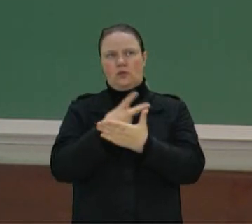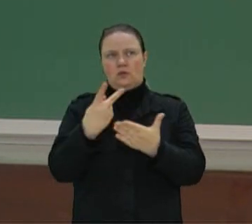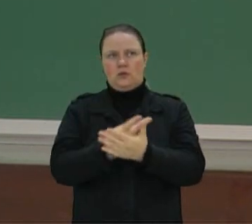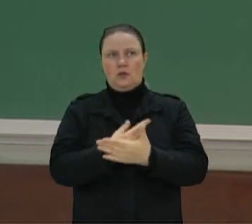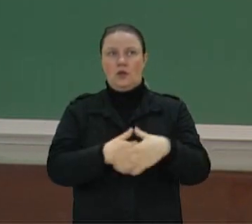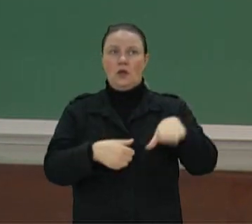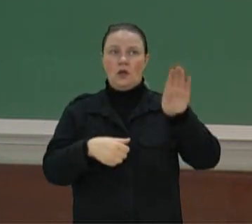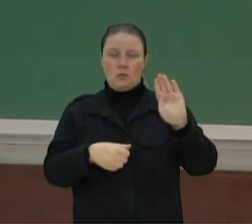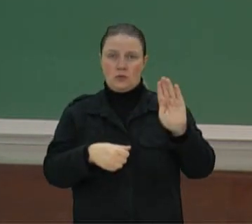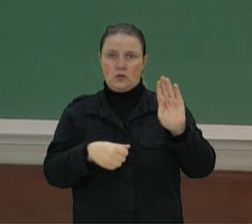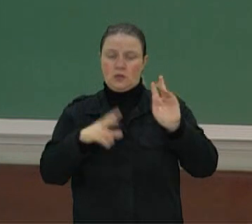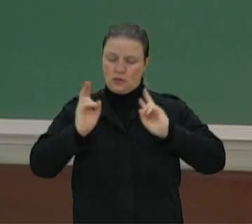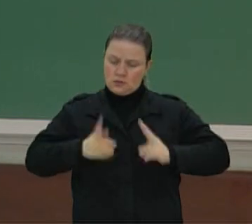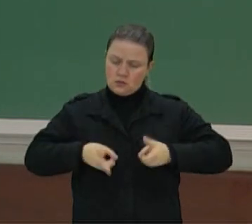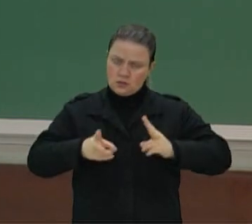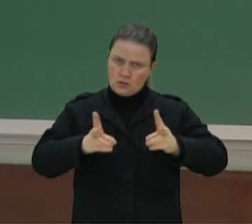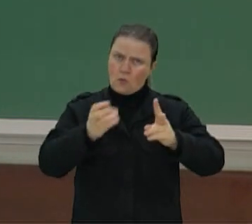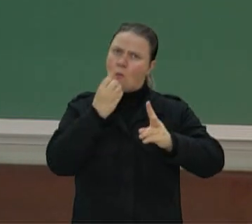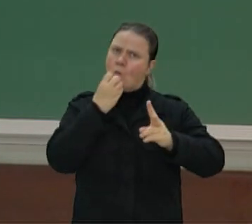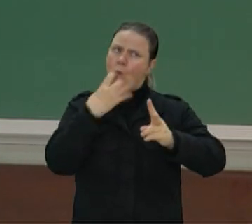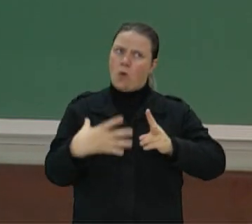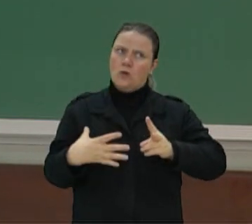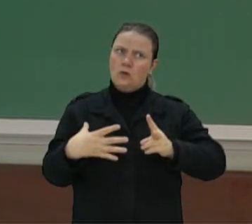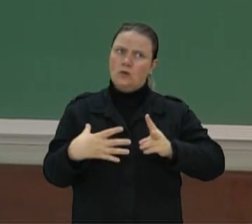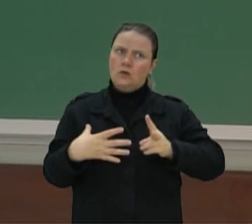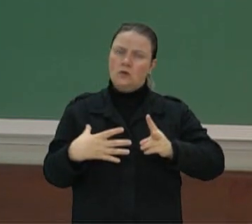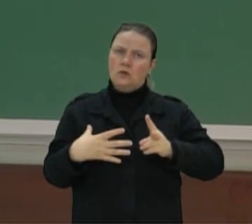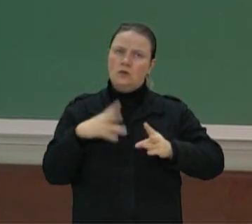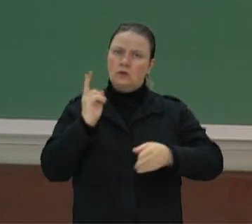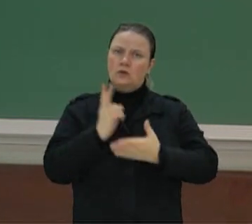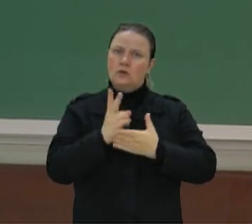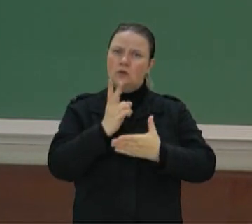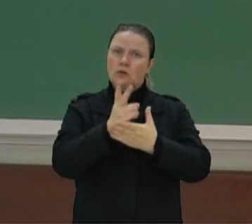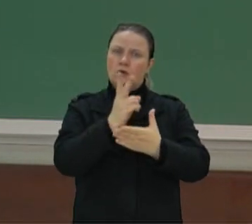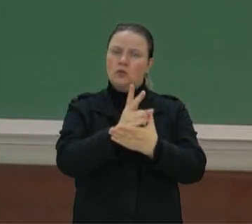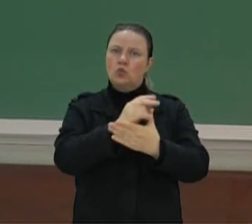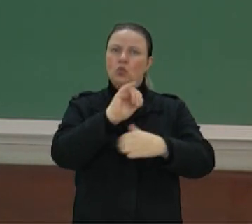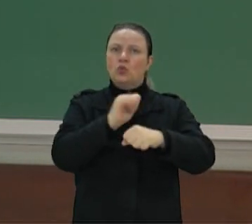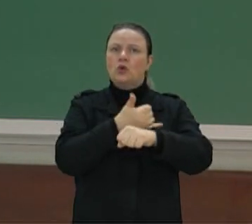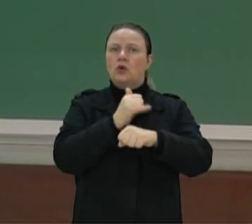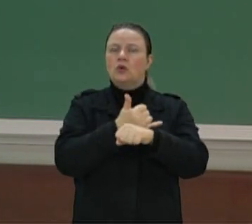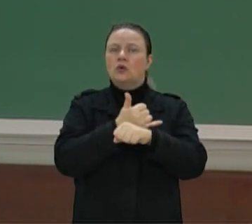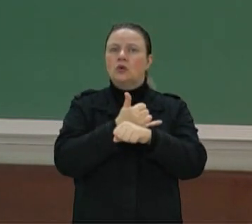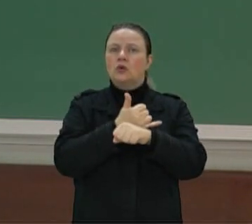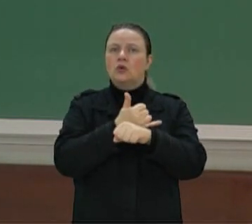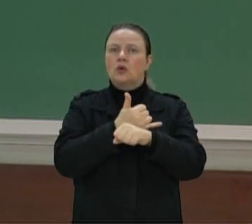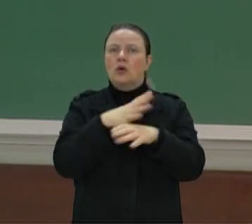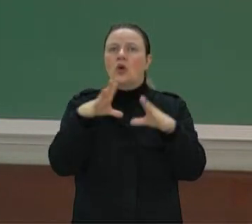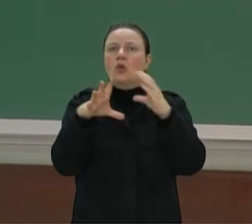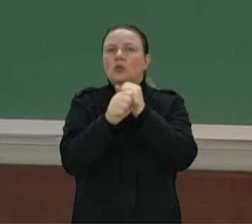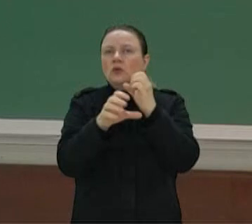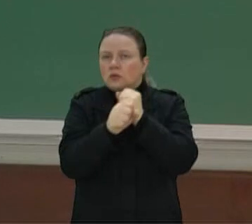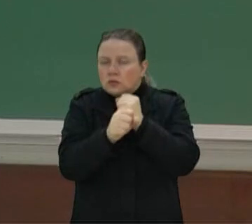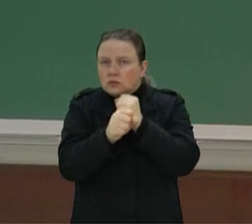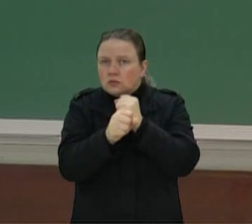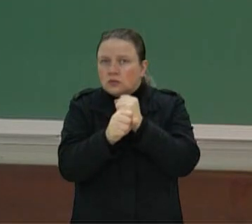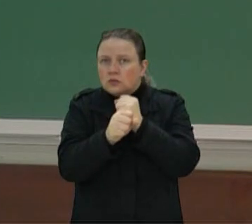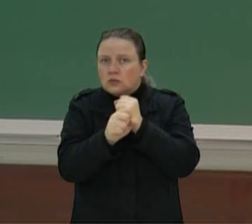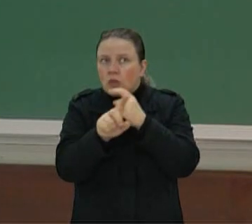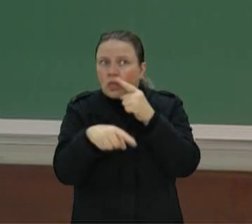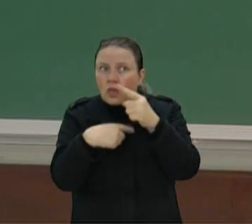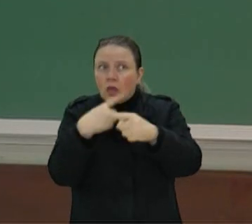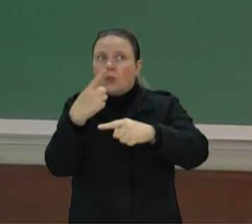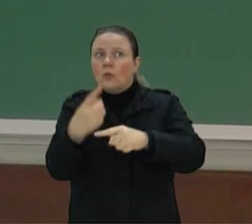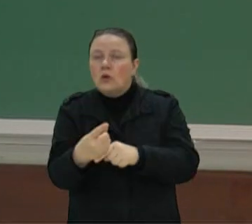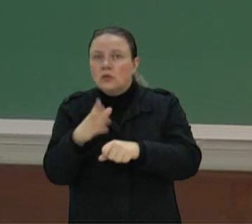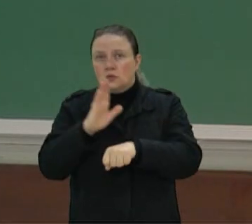Alternativa B. Sempre é bom emprestar a juros simples? Não, porque se você emprestar a juros simples depois